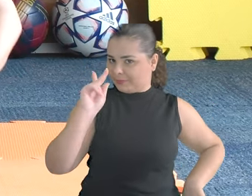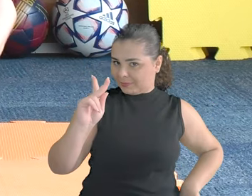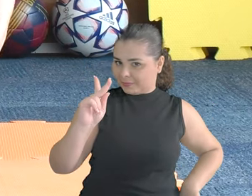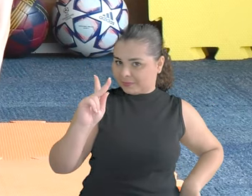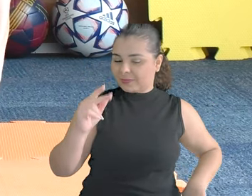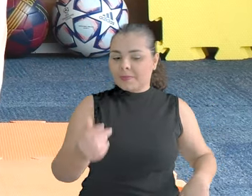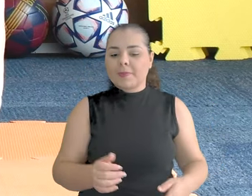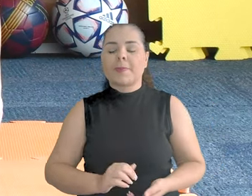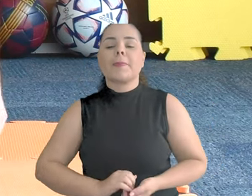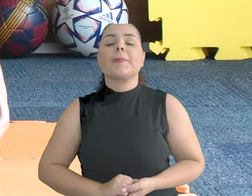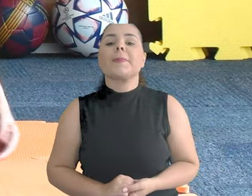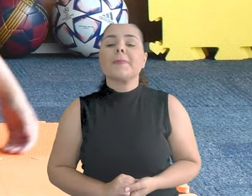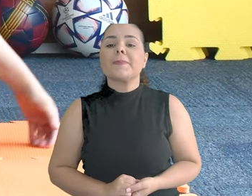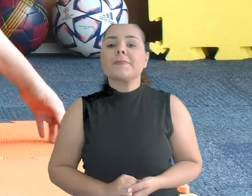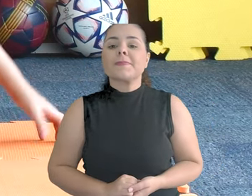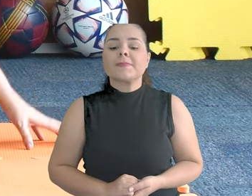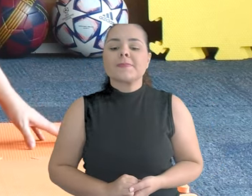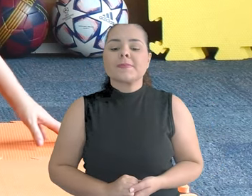para trás.